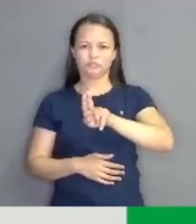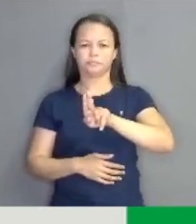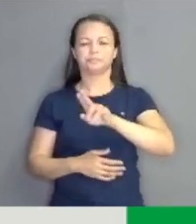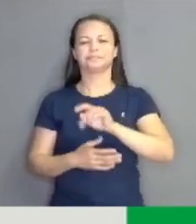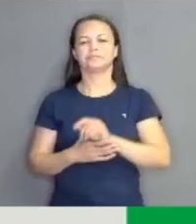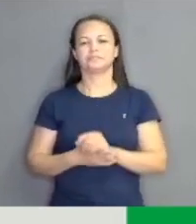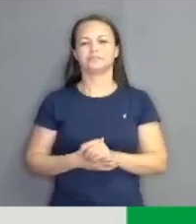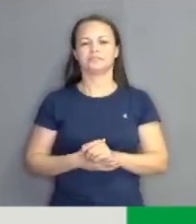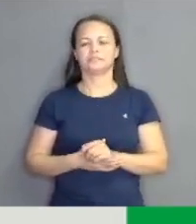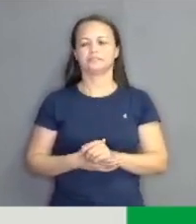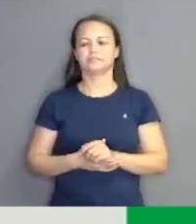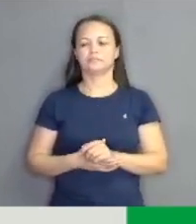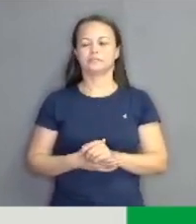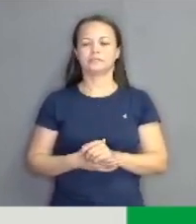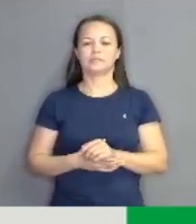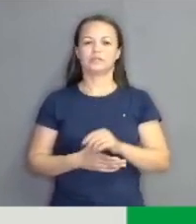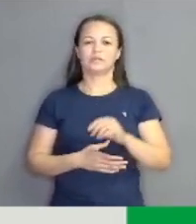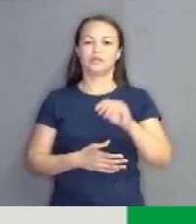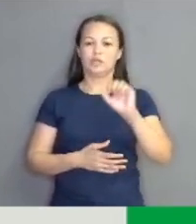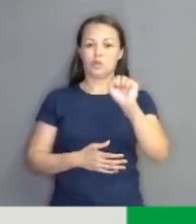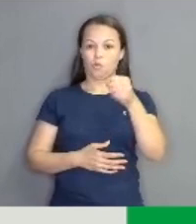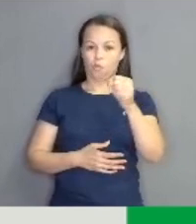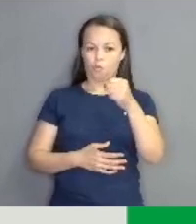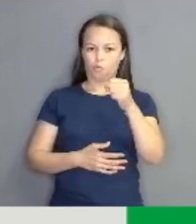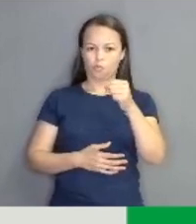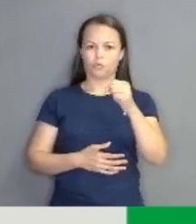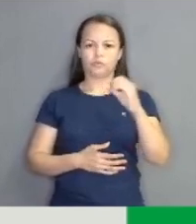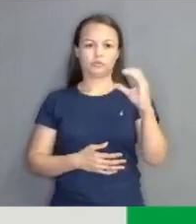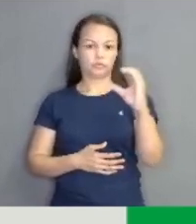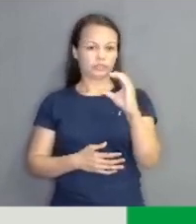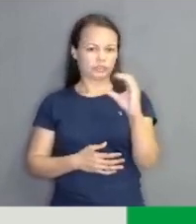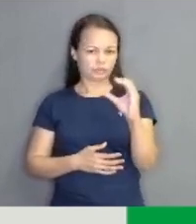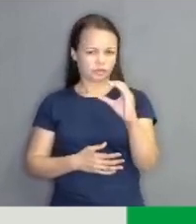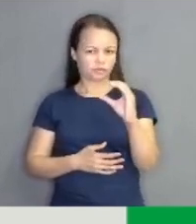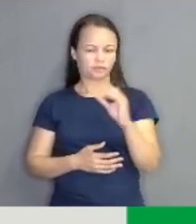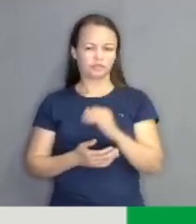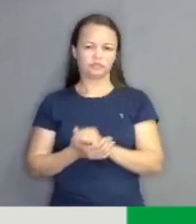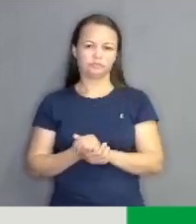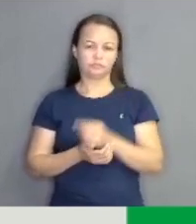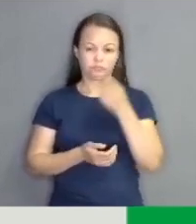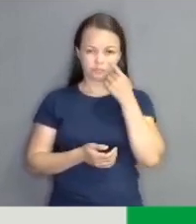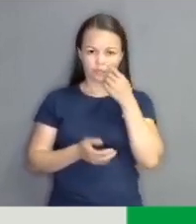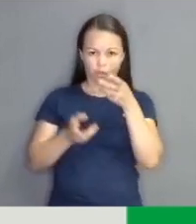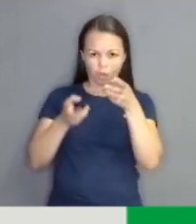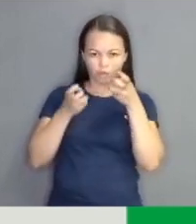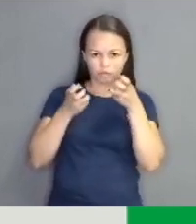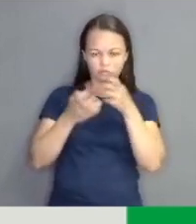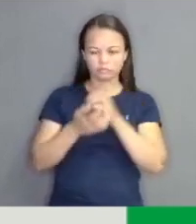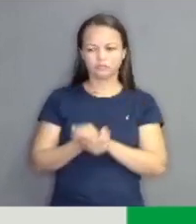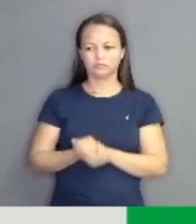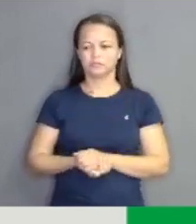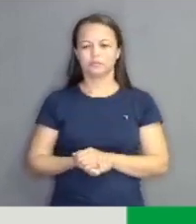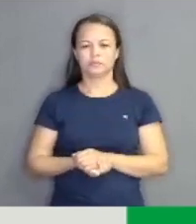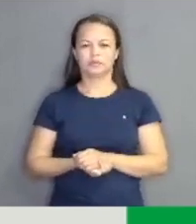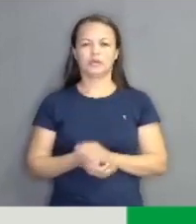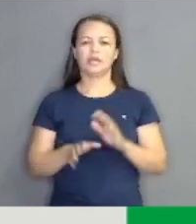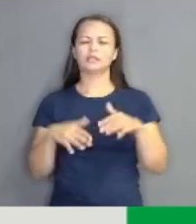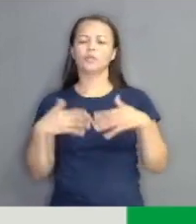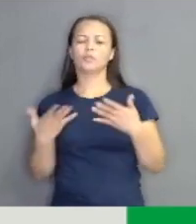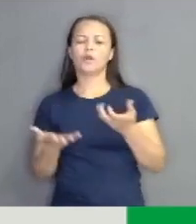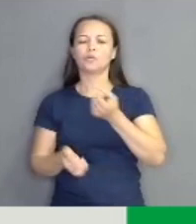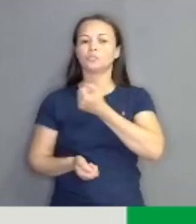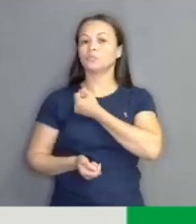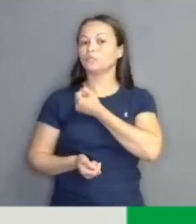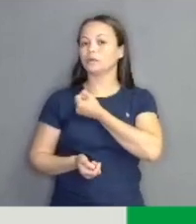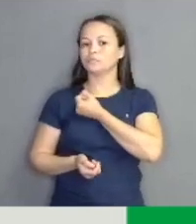unidades e 8 centenas. Ó, então, qual é o número,